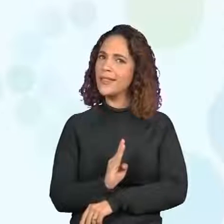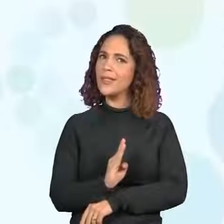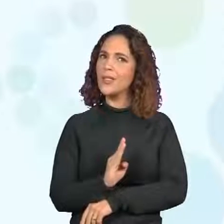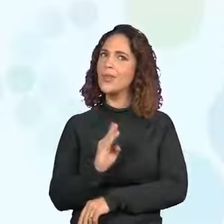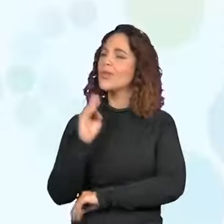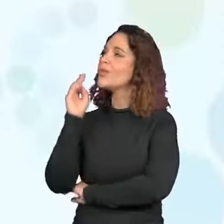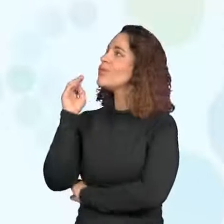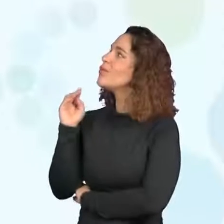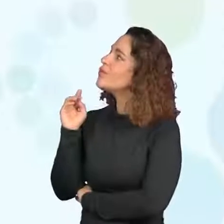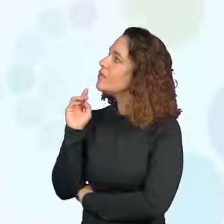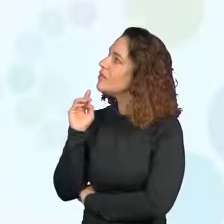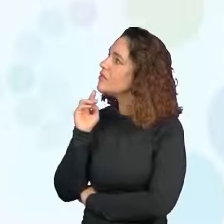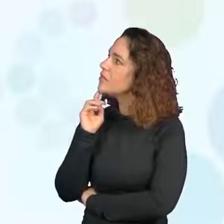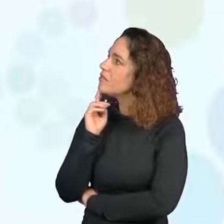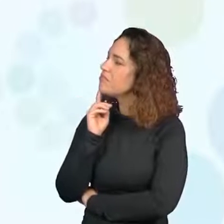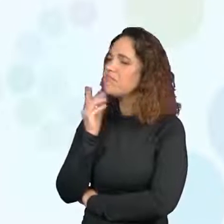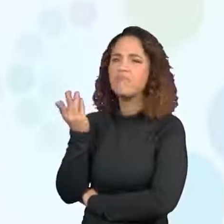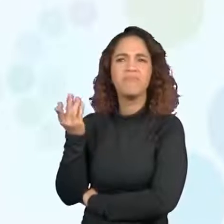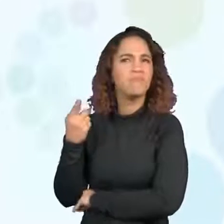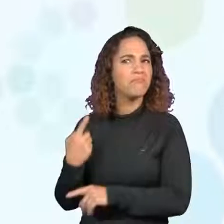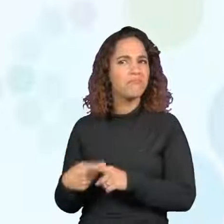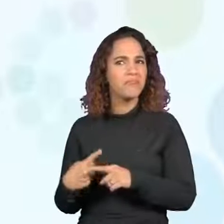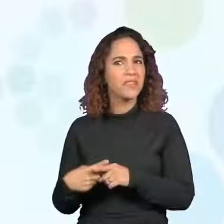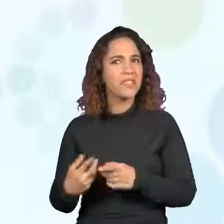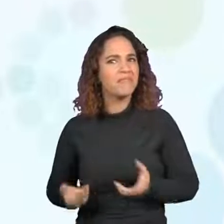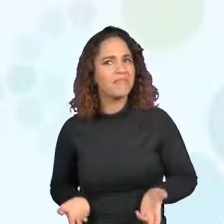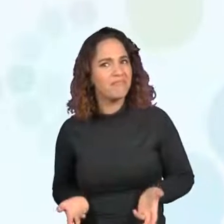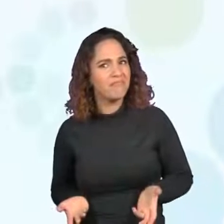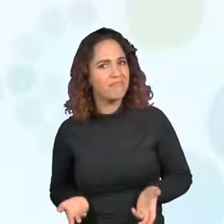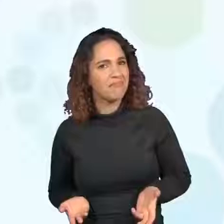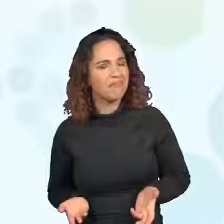vários em um só povo.